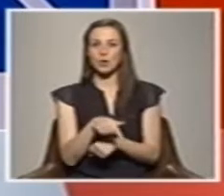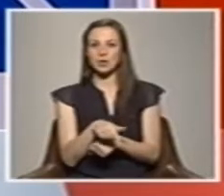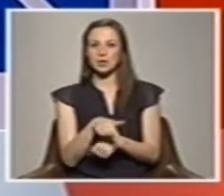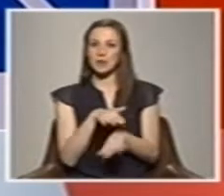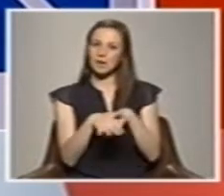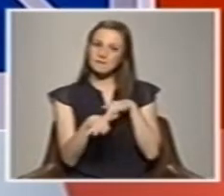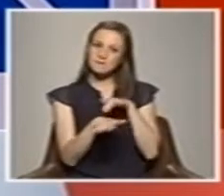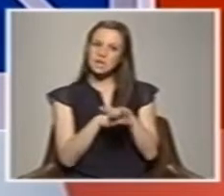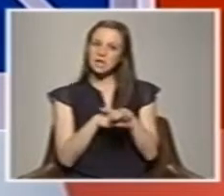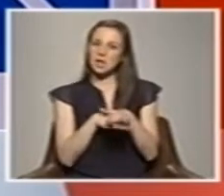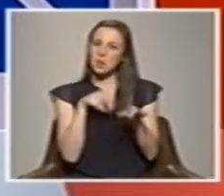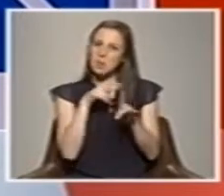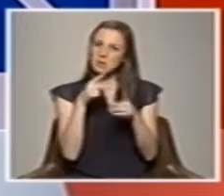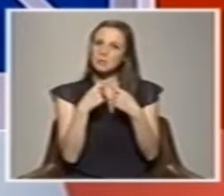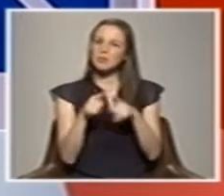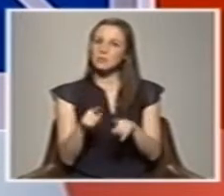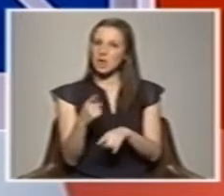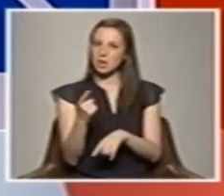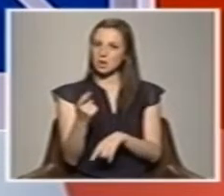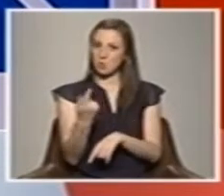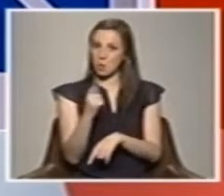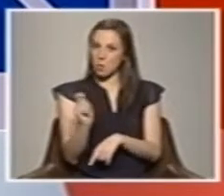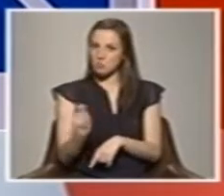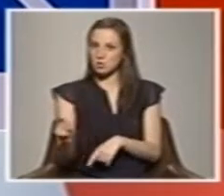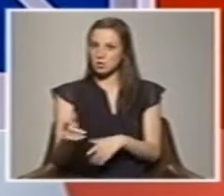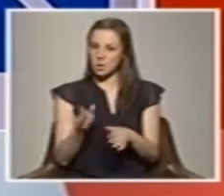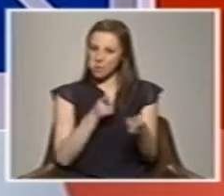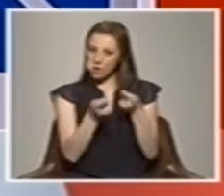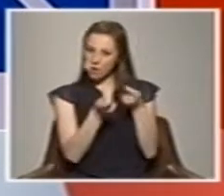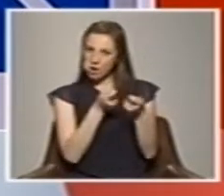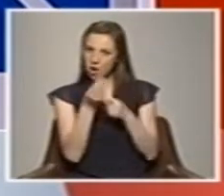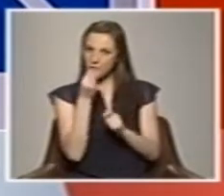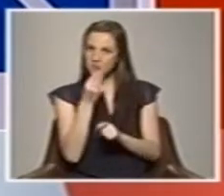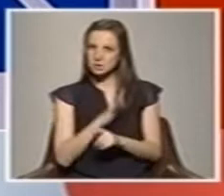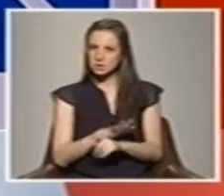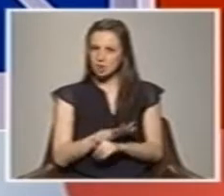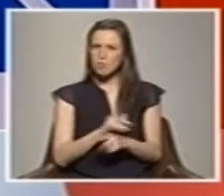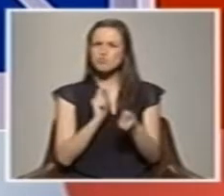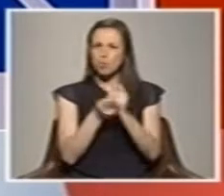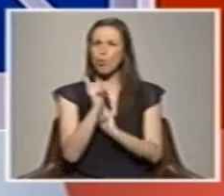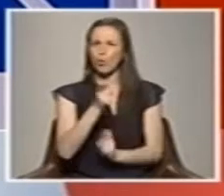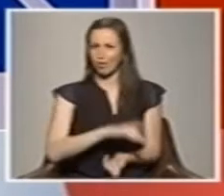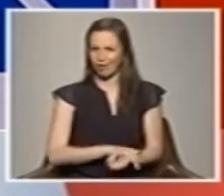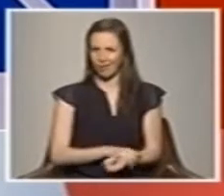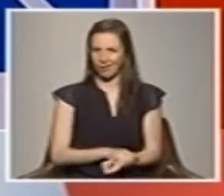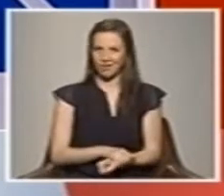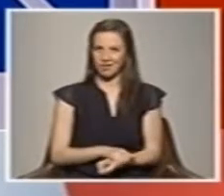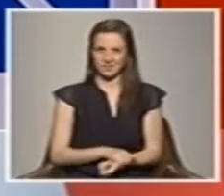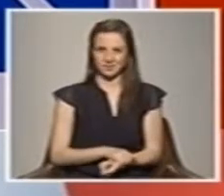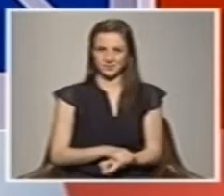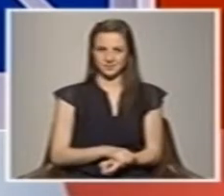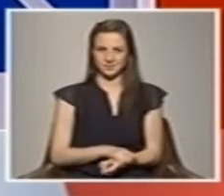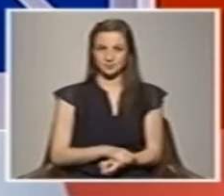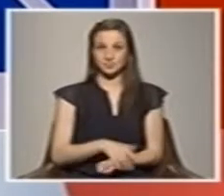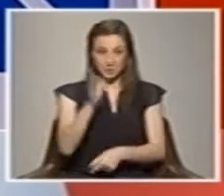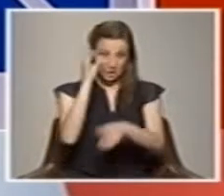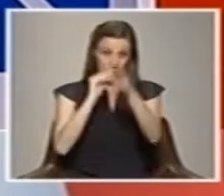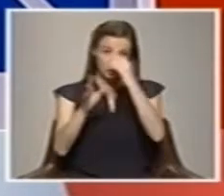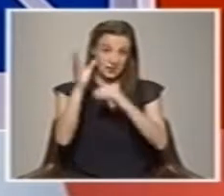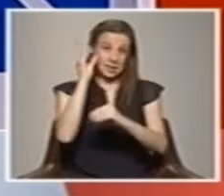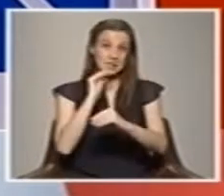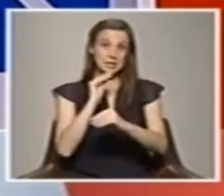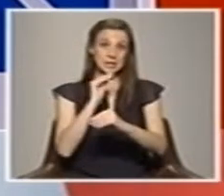maneira para chegar para o mês inteiro. Então, e o que é que mudou na sua gestão diária da alimentação? O aprender, se calhar,